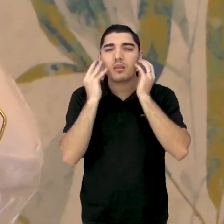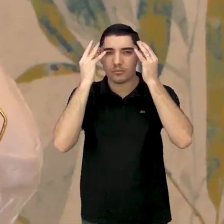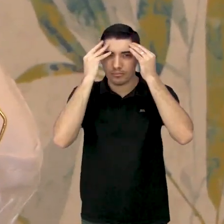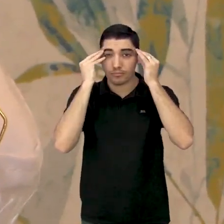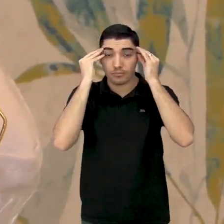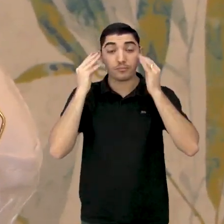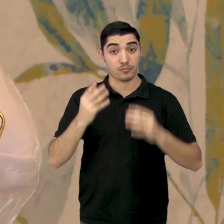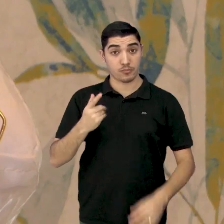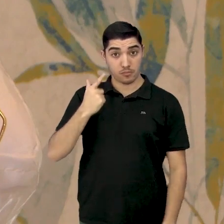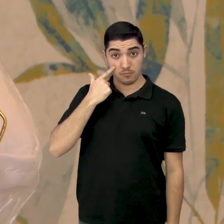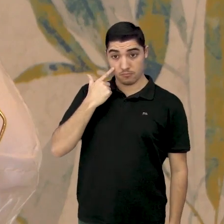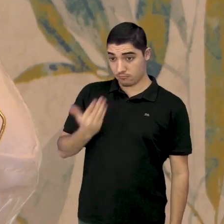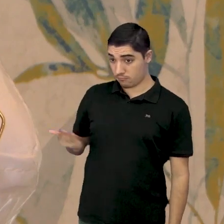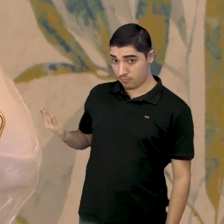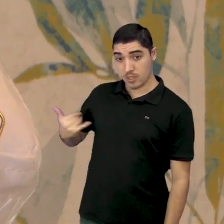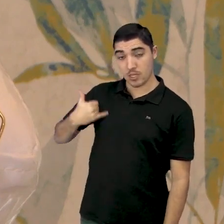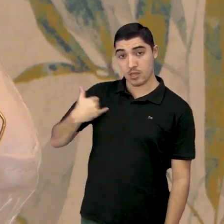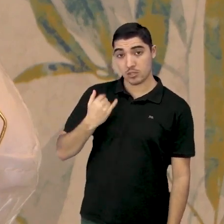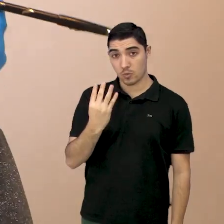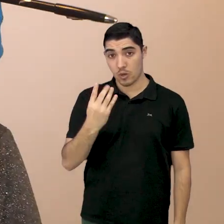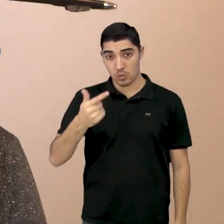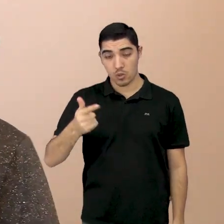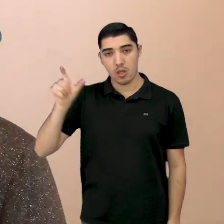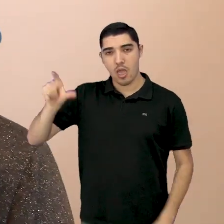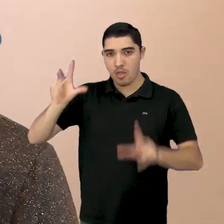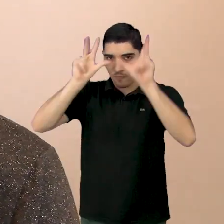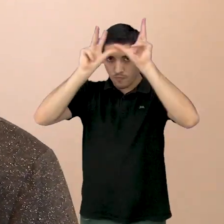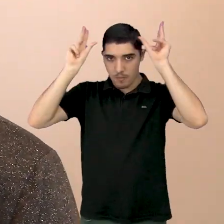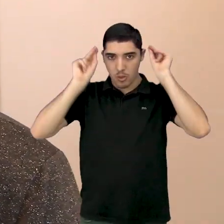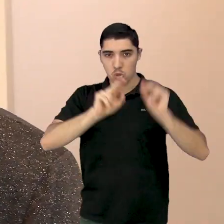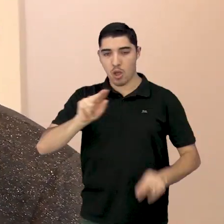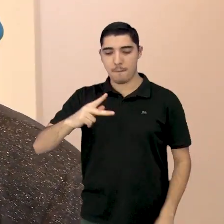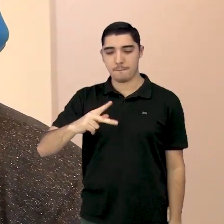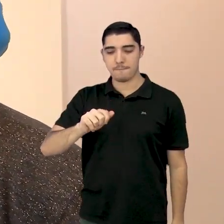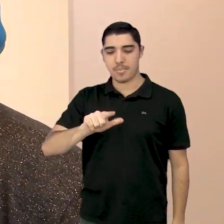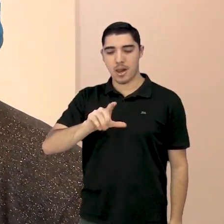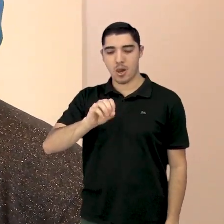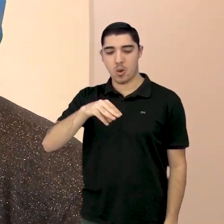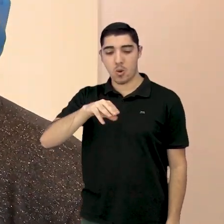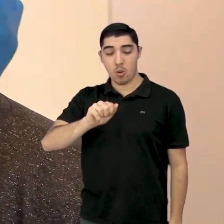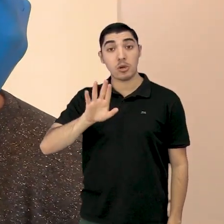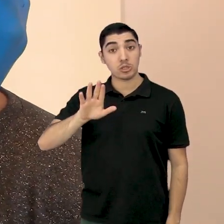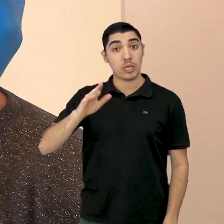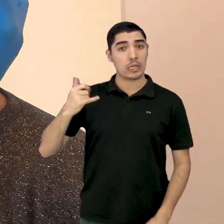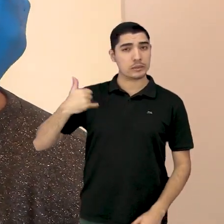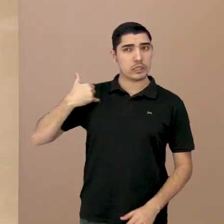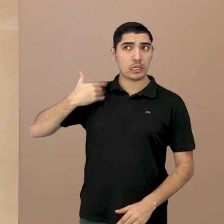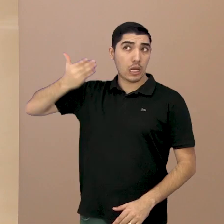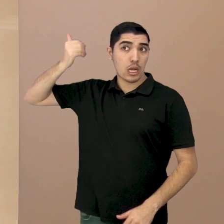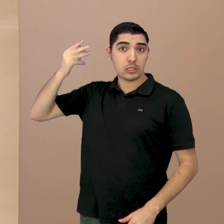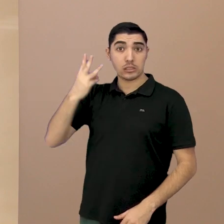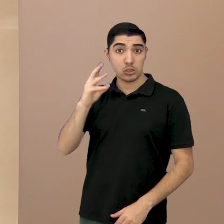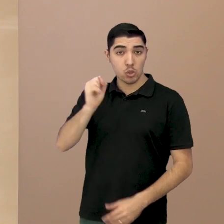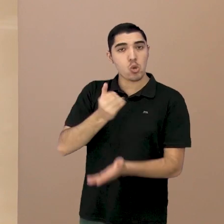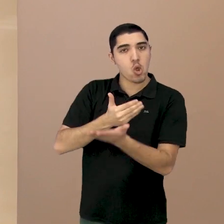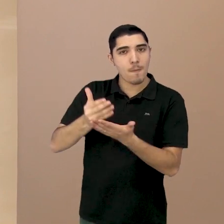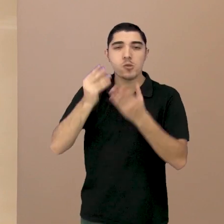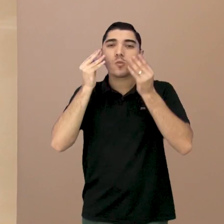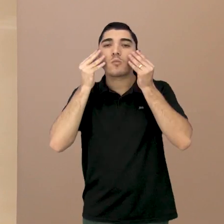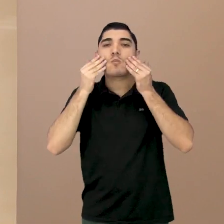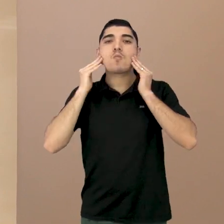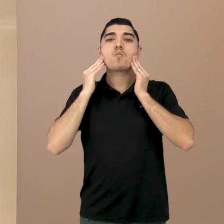anos, a enfermeira Paloma, que faz uso da substância desde os 38, contou por que buscou essa